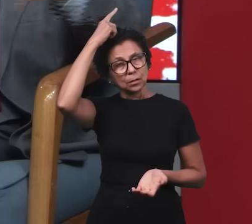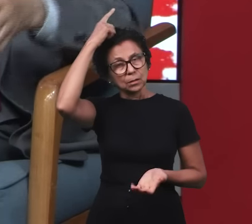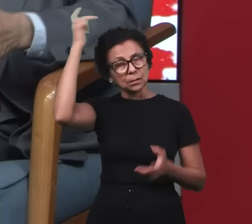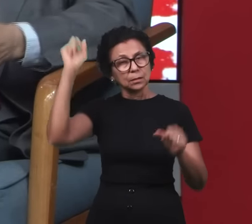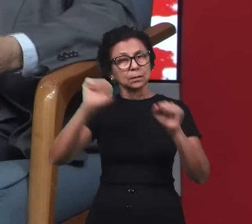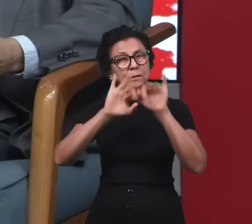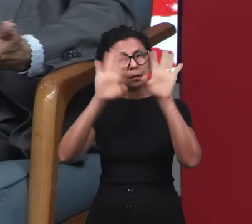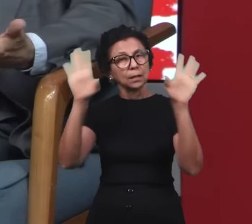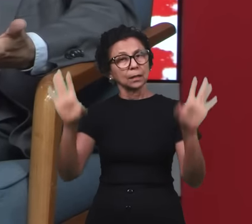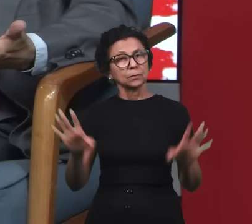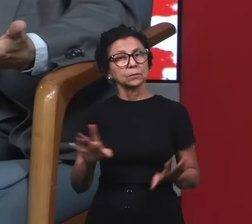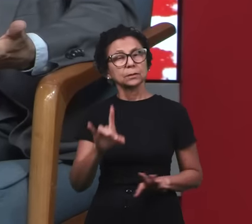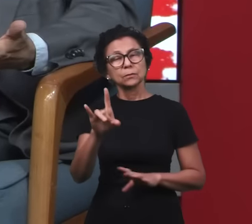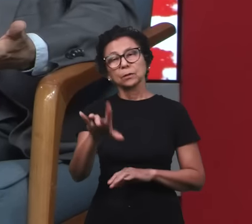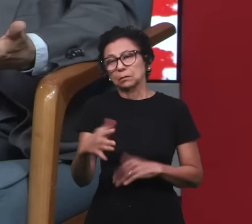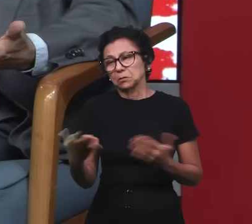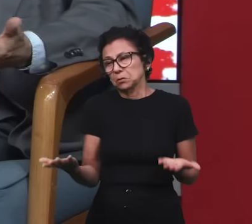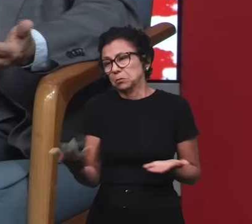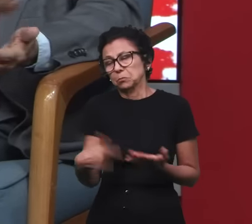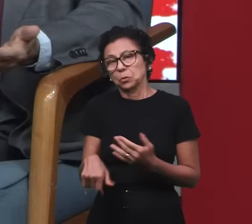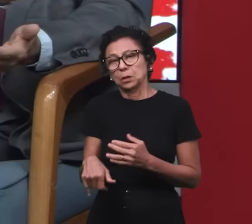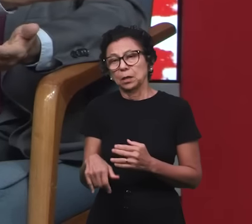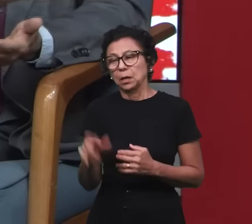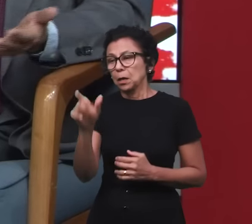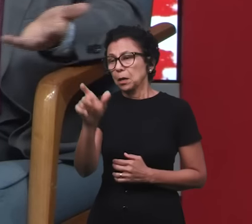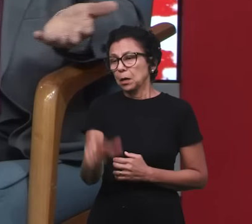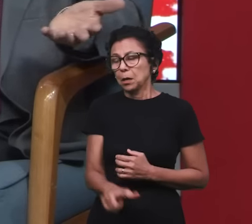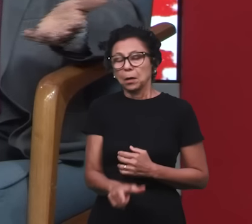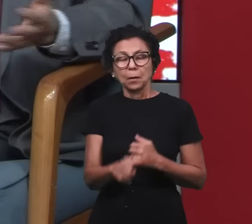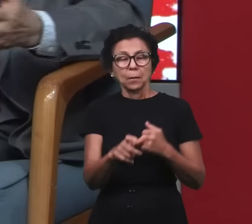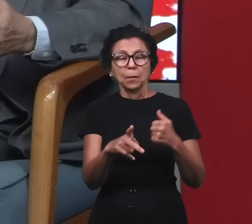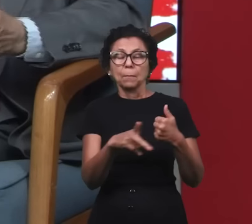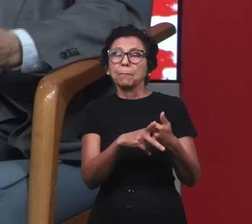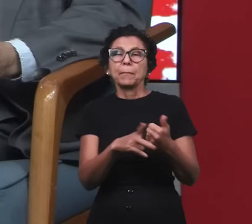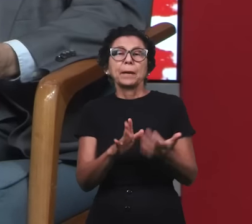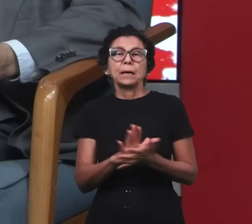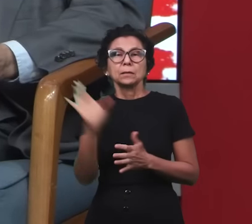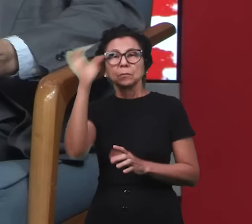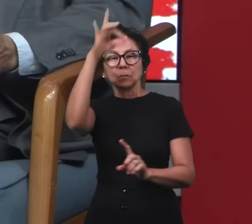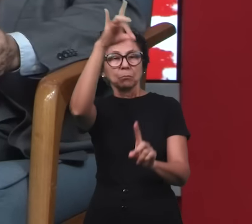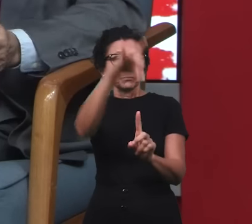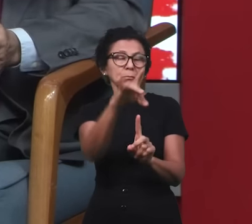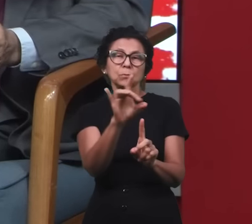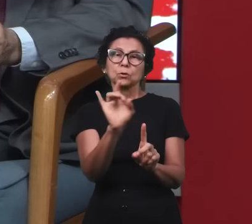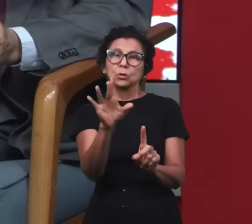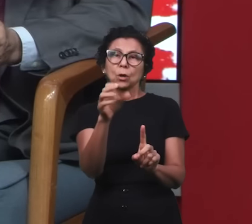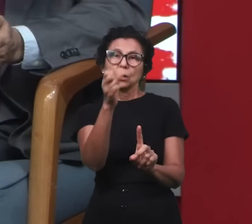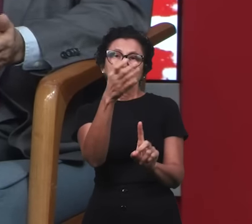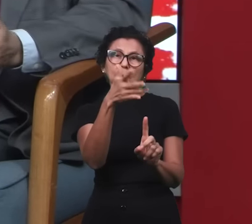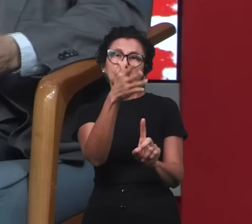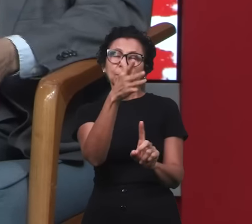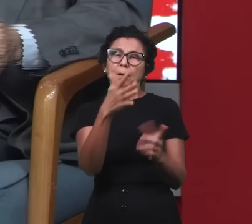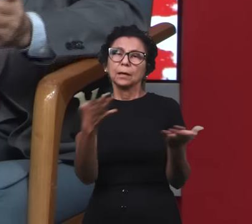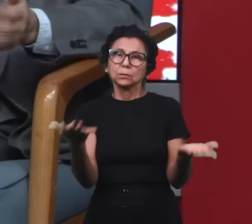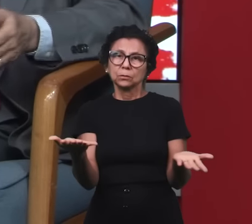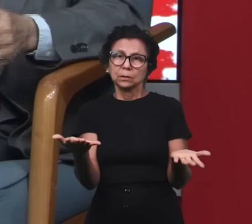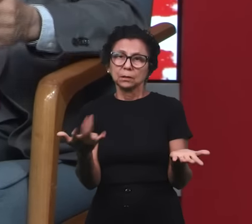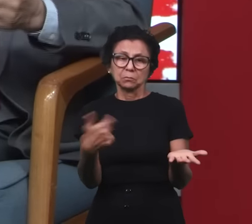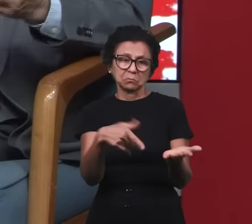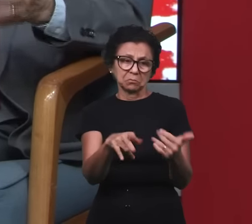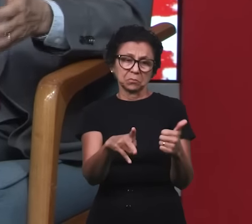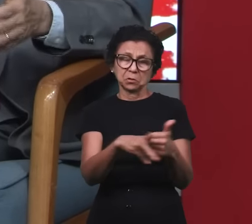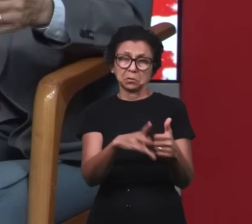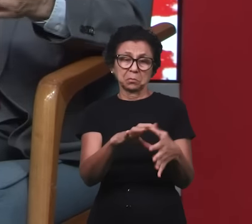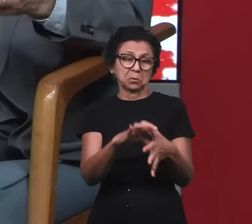só sobre Pedro? Não seria a grande liderança da igreja? Assim como tinha acontecido no passado,